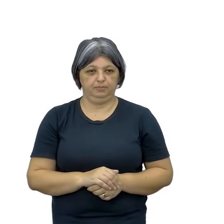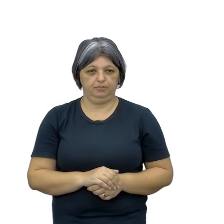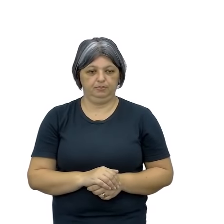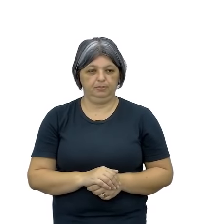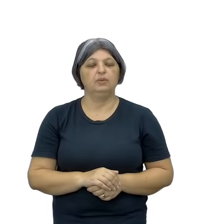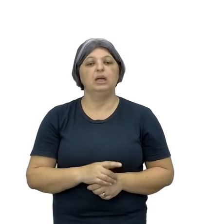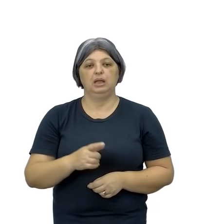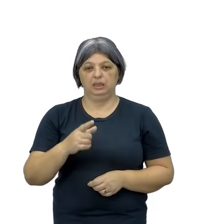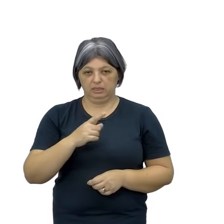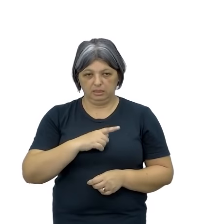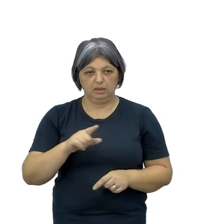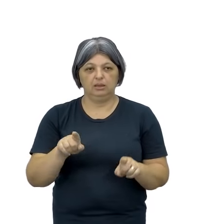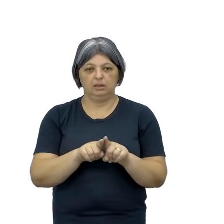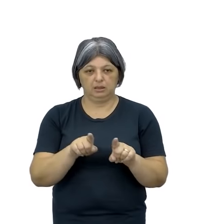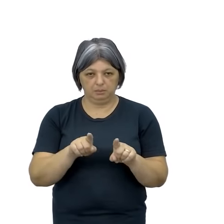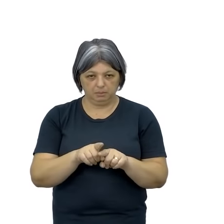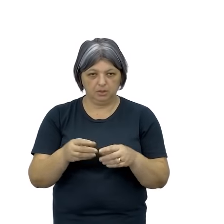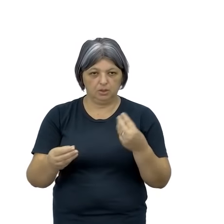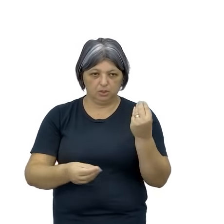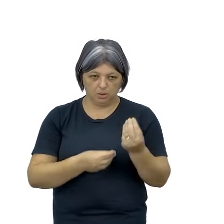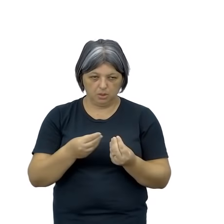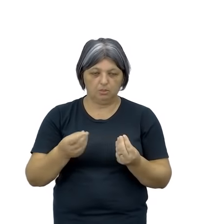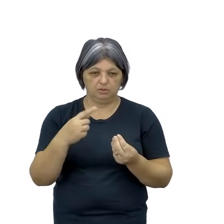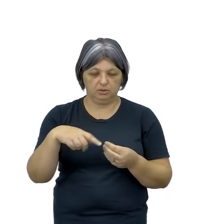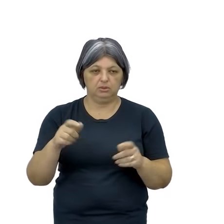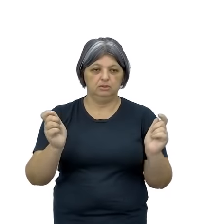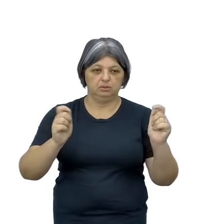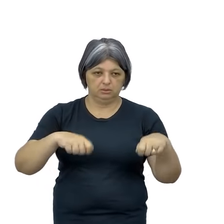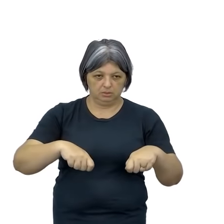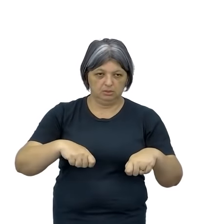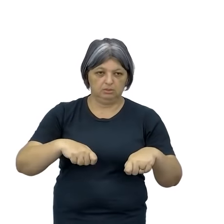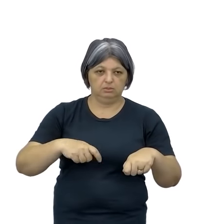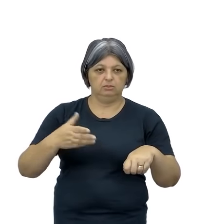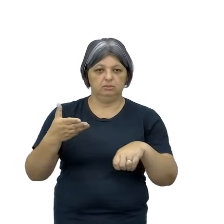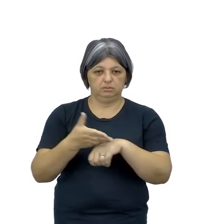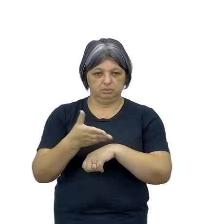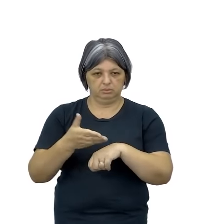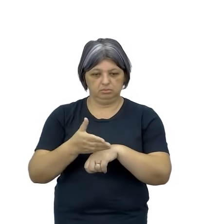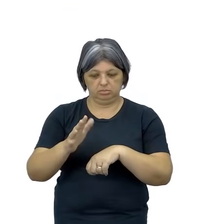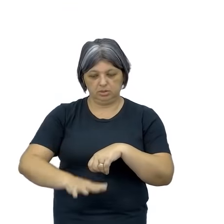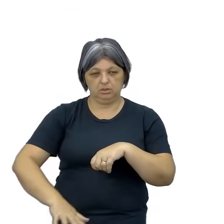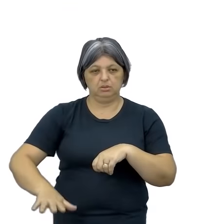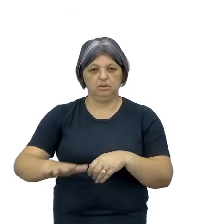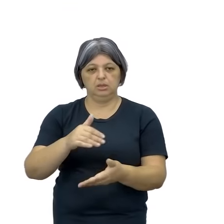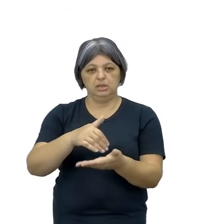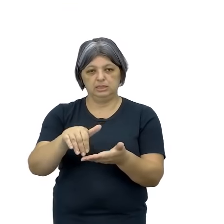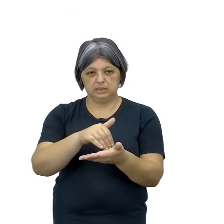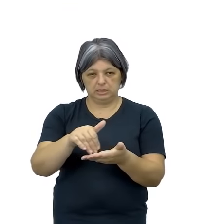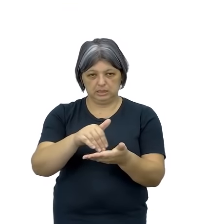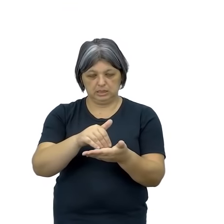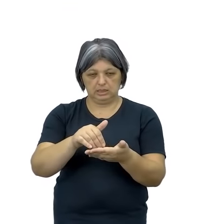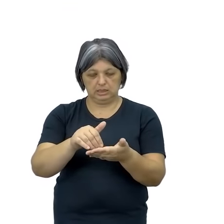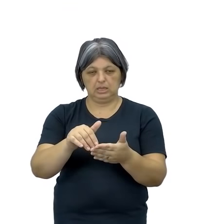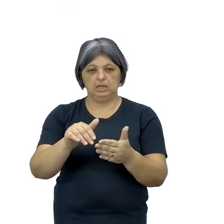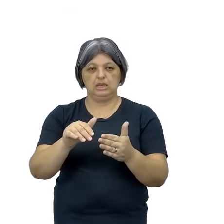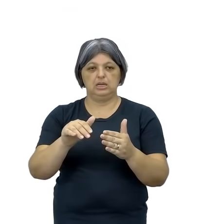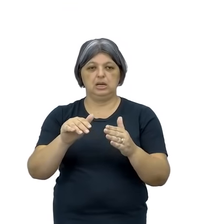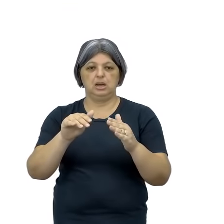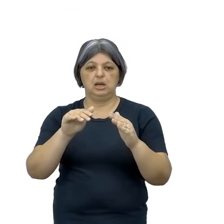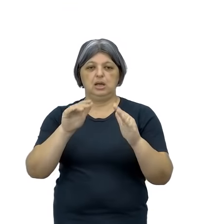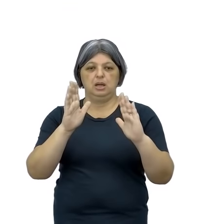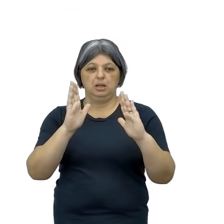o endereço, né, eletrônico para que vocês possam entrar nesse ambiente da Secretaria Escolar Digital. Vai aparecer